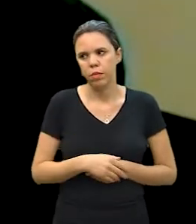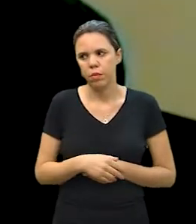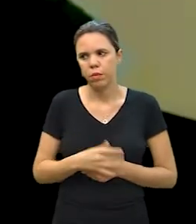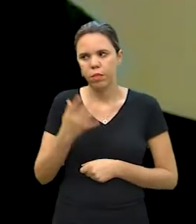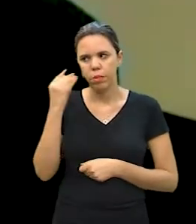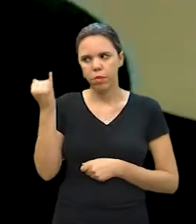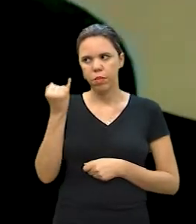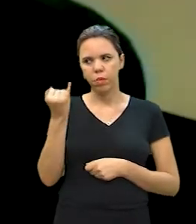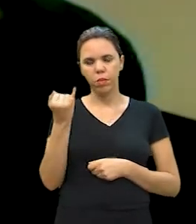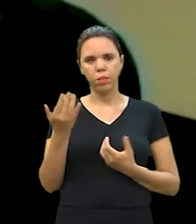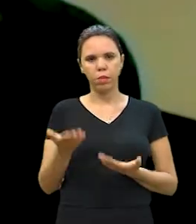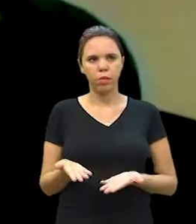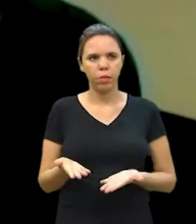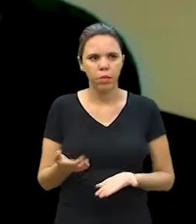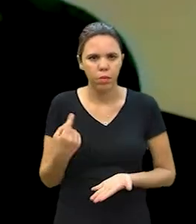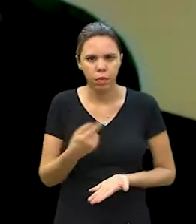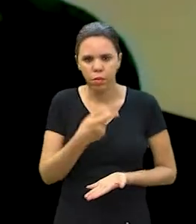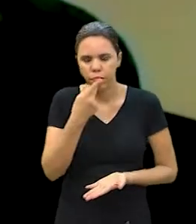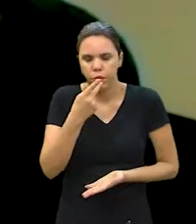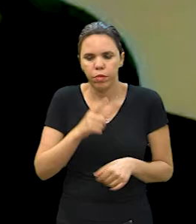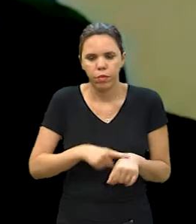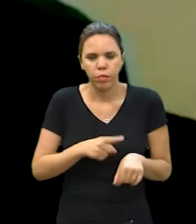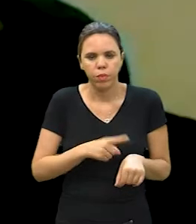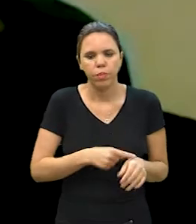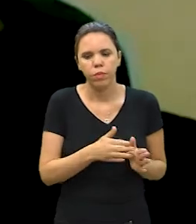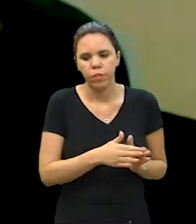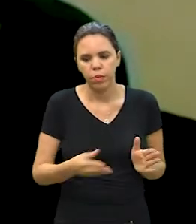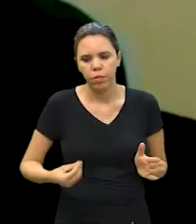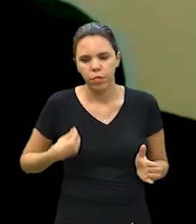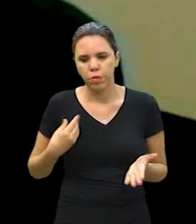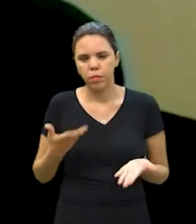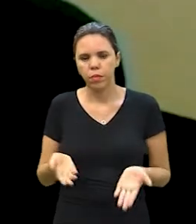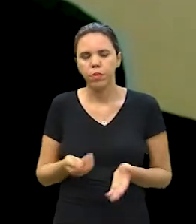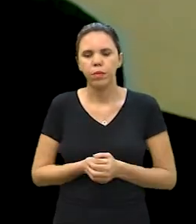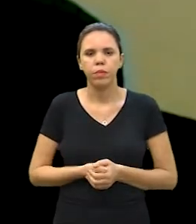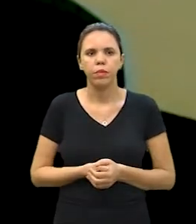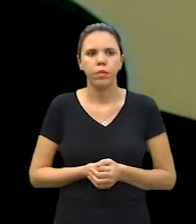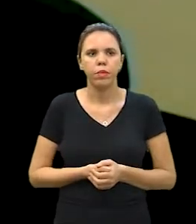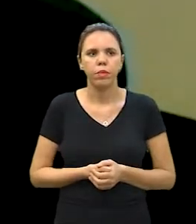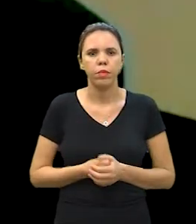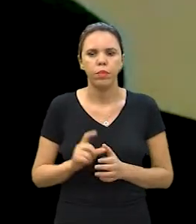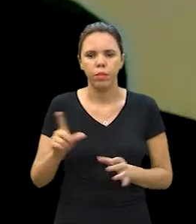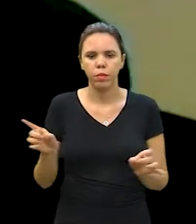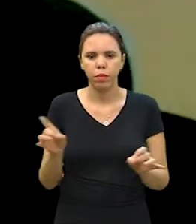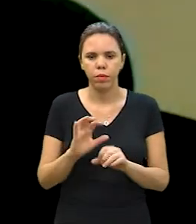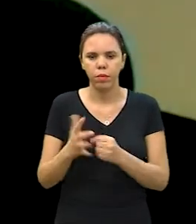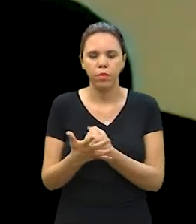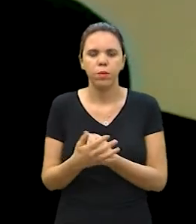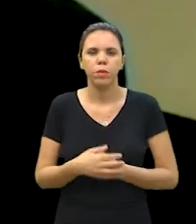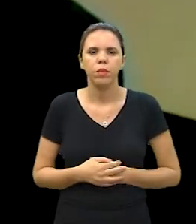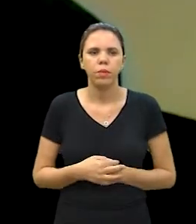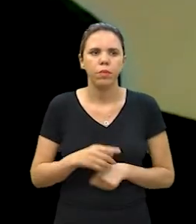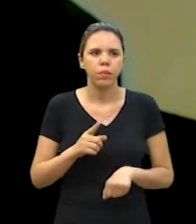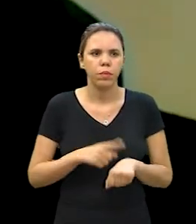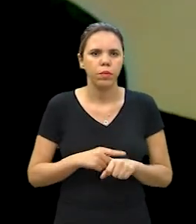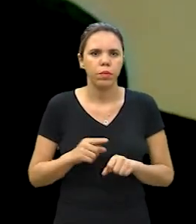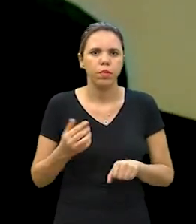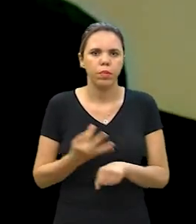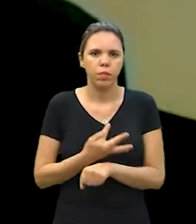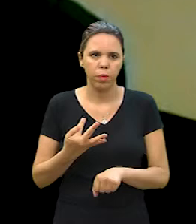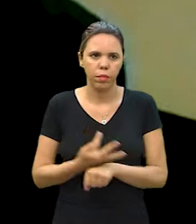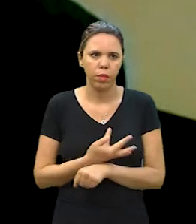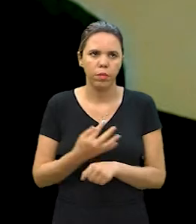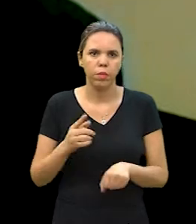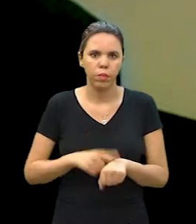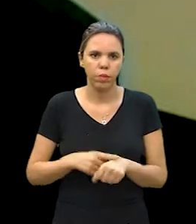né? Acho que é importante a gente falar o momento que nós estamos vivendo, que é esse pós-pandemia, um momento de